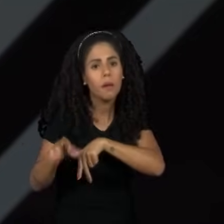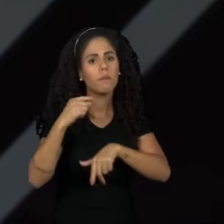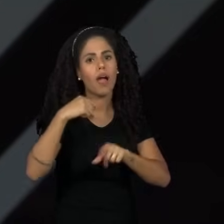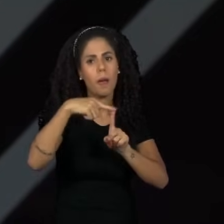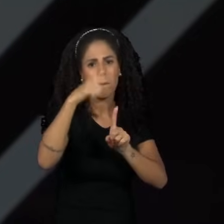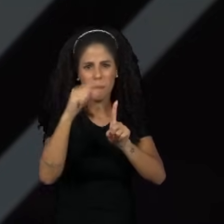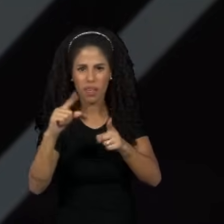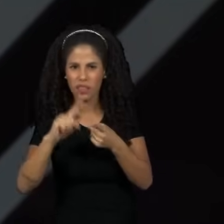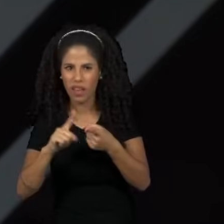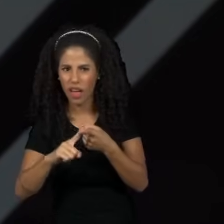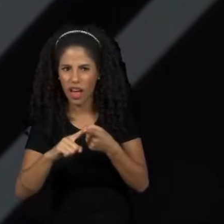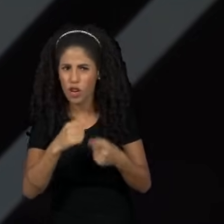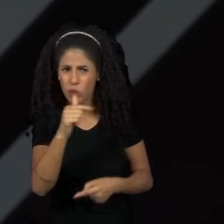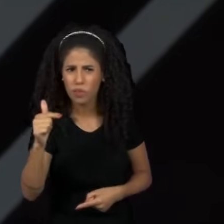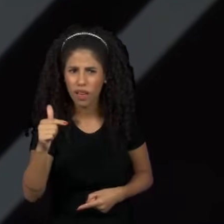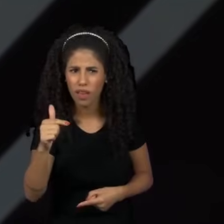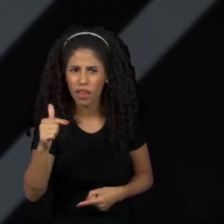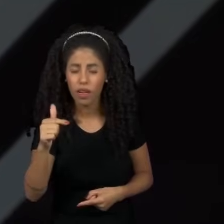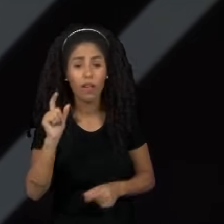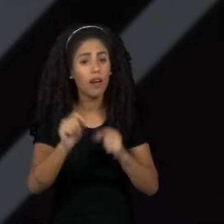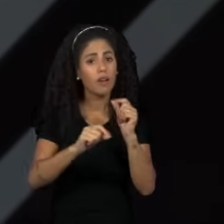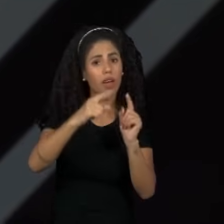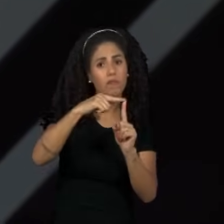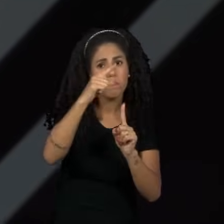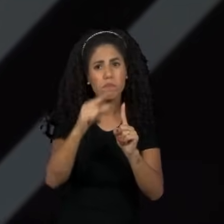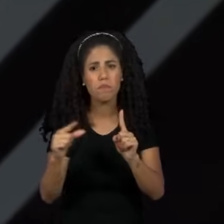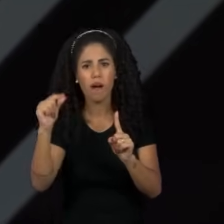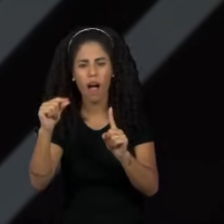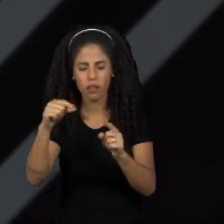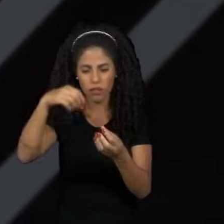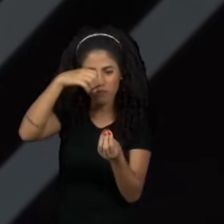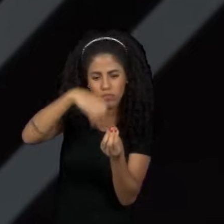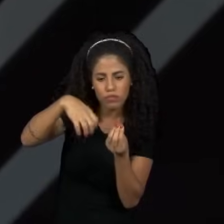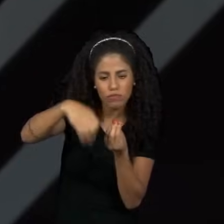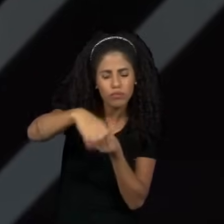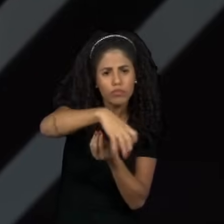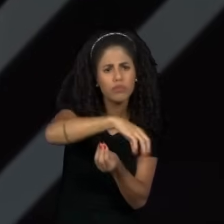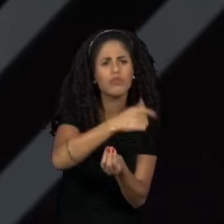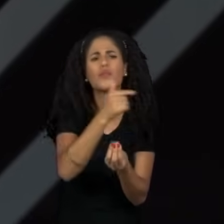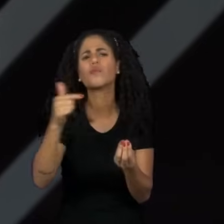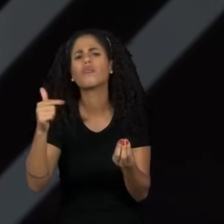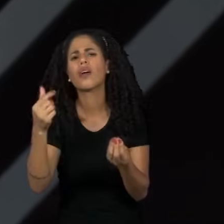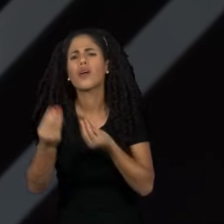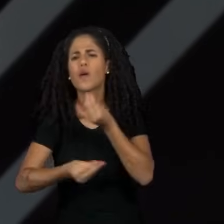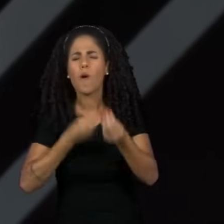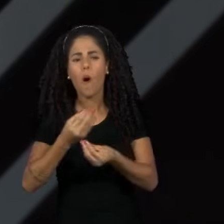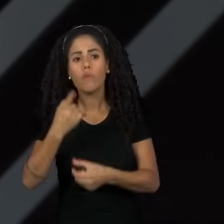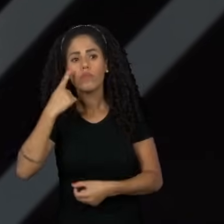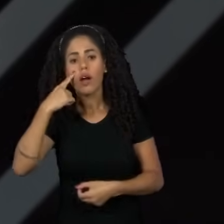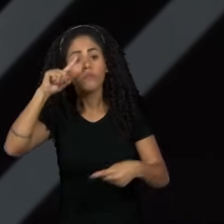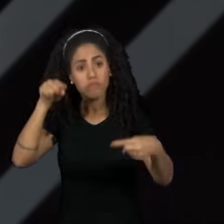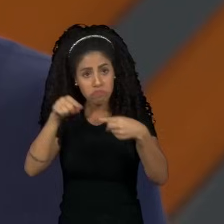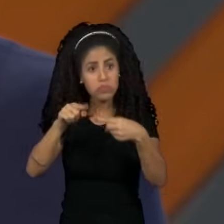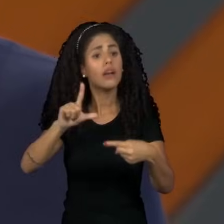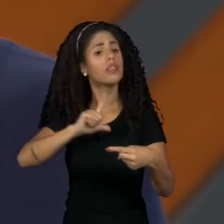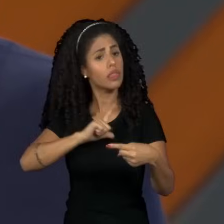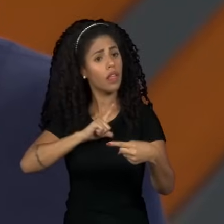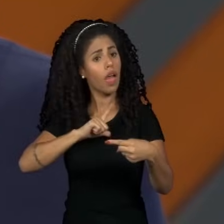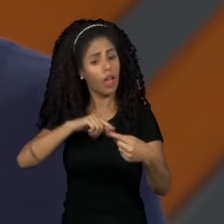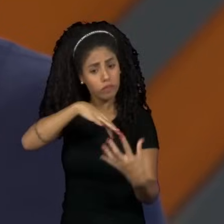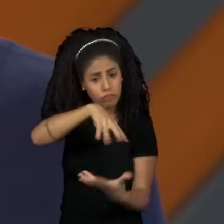invasoras, não há plantas daninhas, não há pragas. Todos eles vêm para cumprir uma